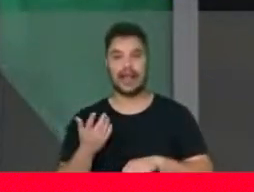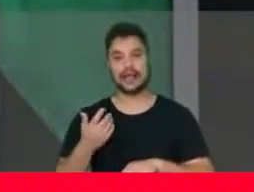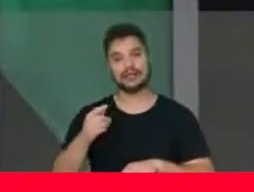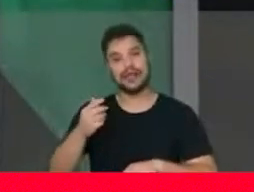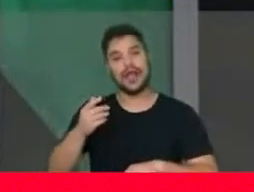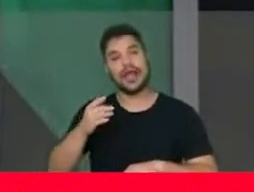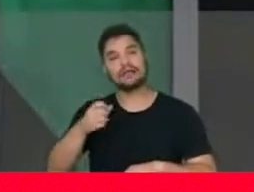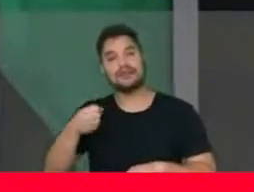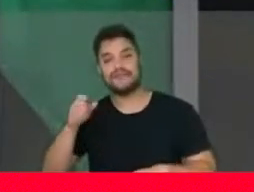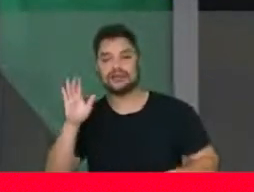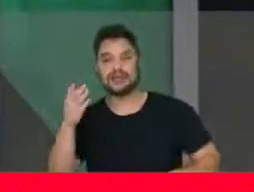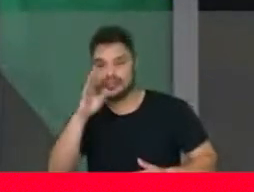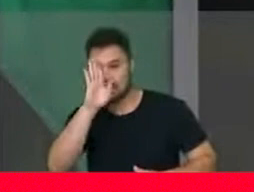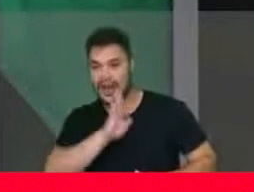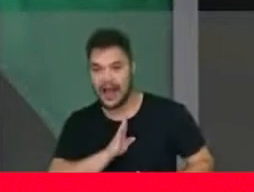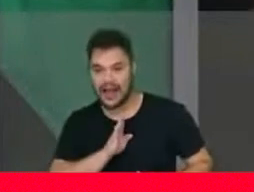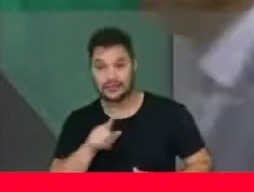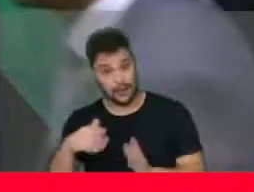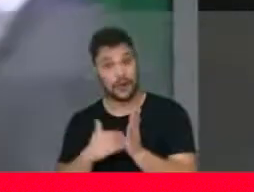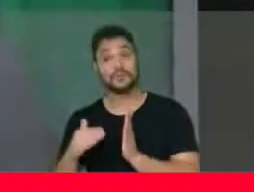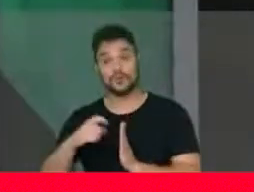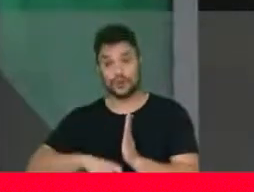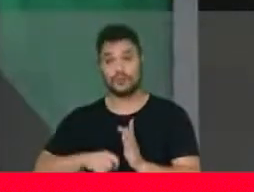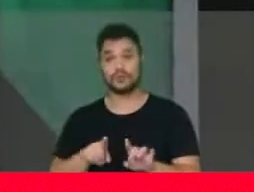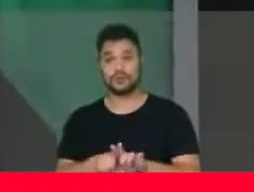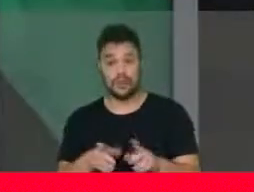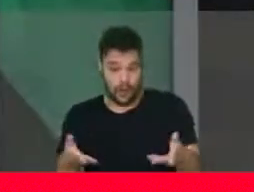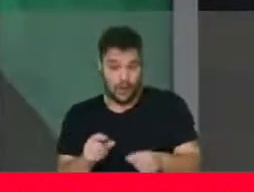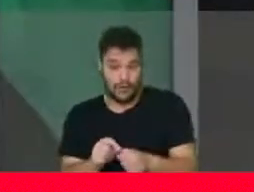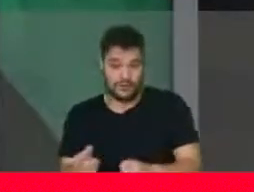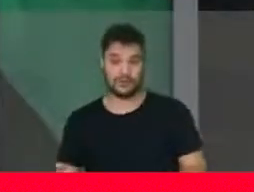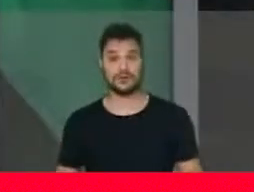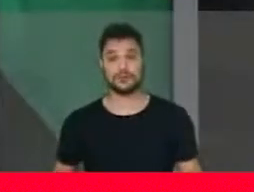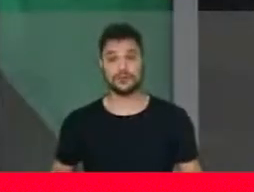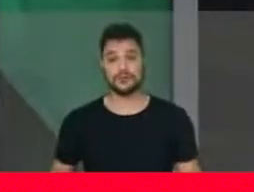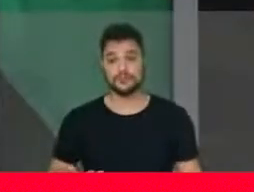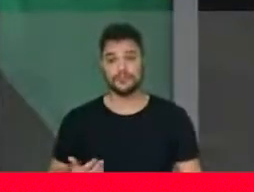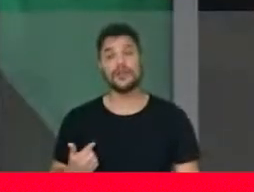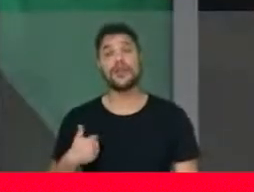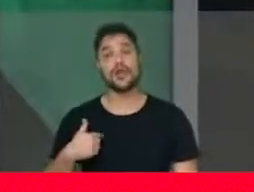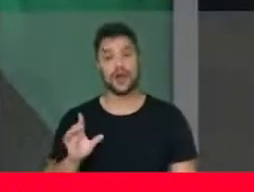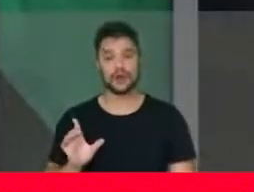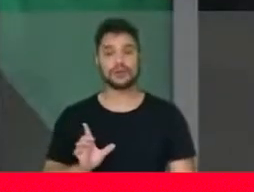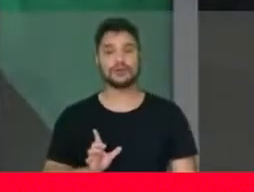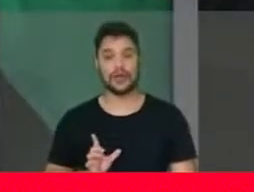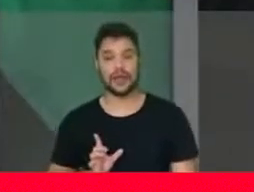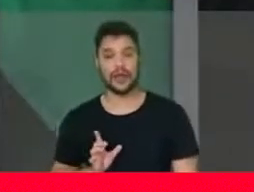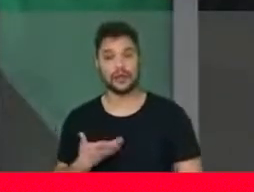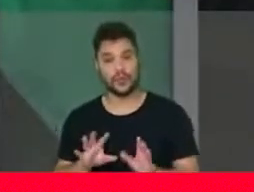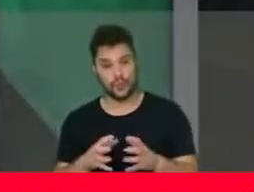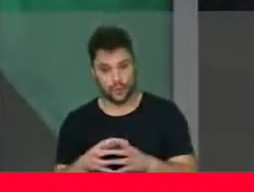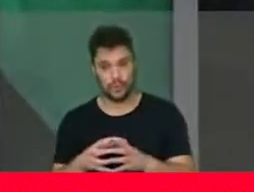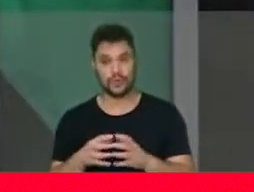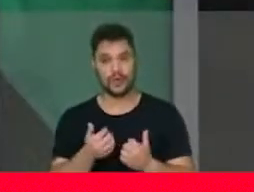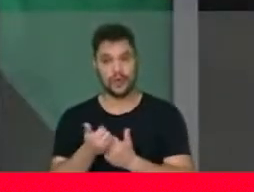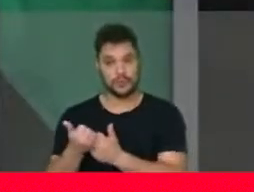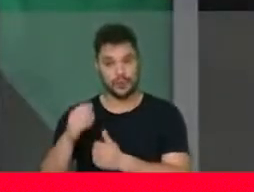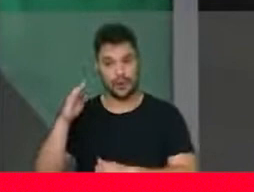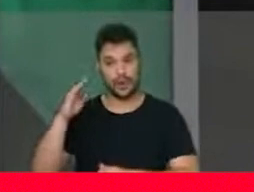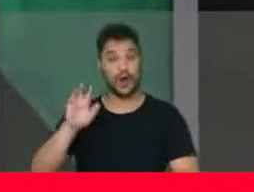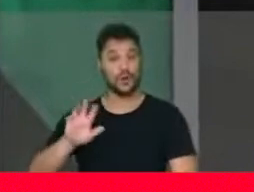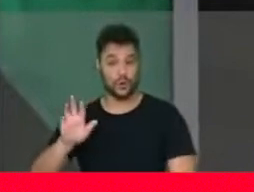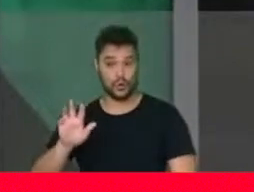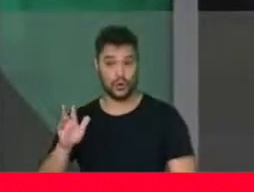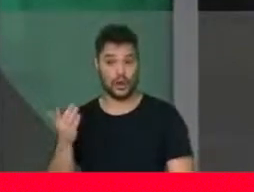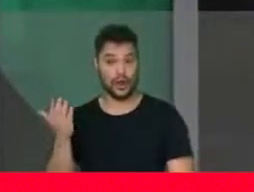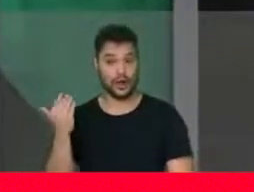imposto da cerveja também, e ele está fazendo isso tudo aqui agora. Eu tenho aqui também um outro, da base do Lula, né? Tava aqui